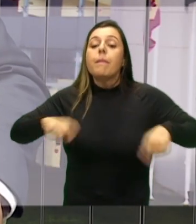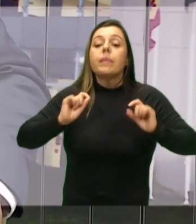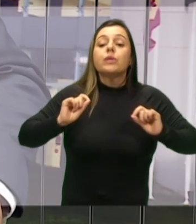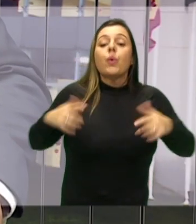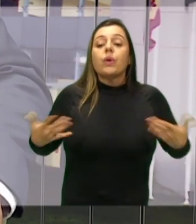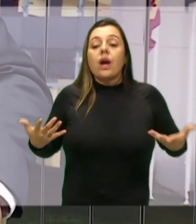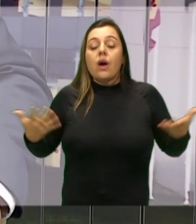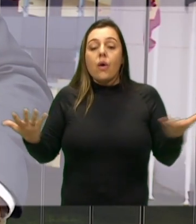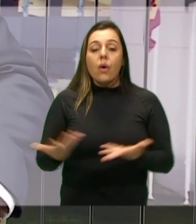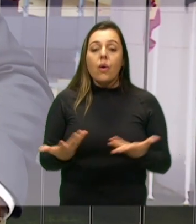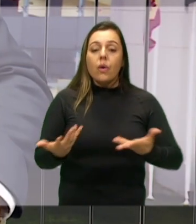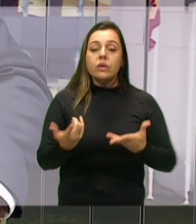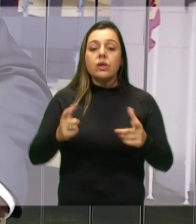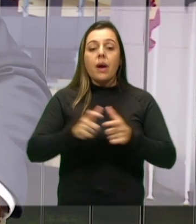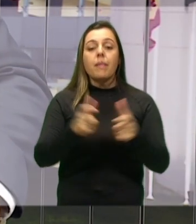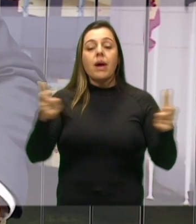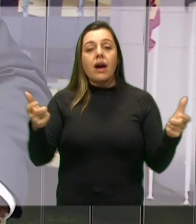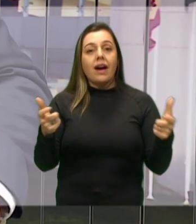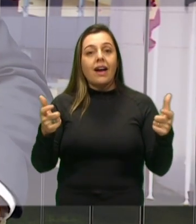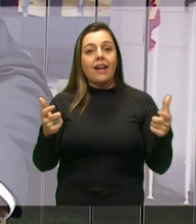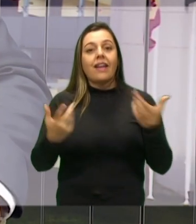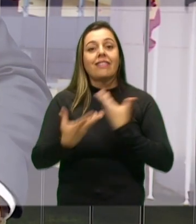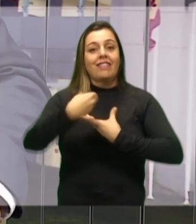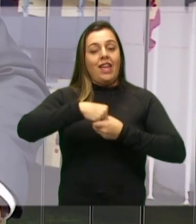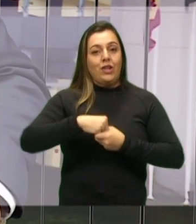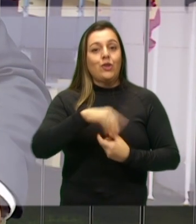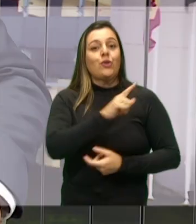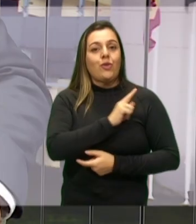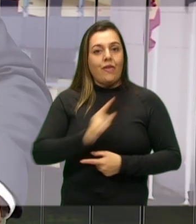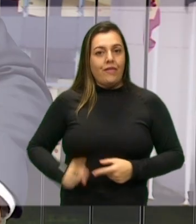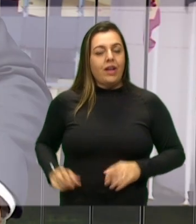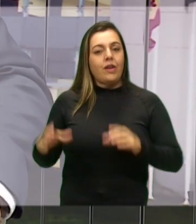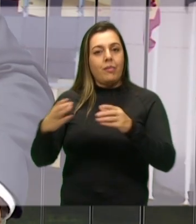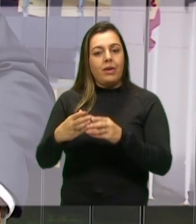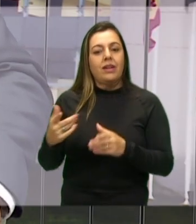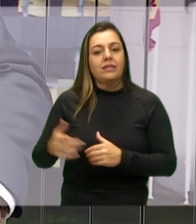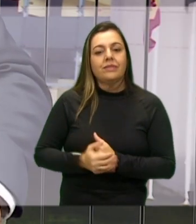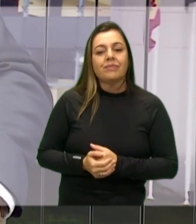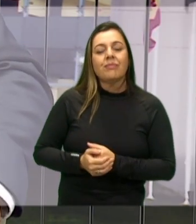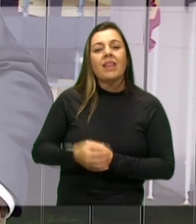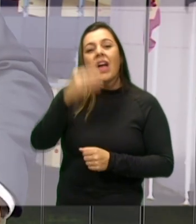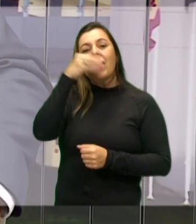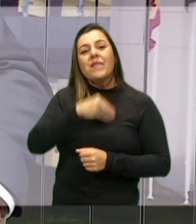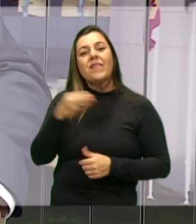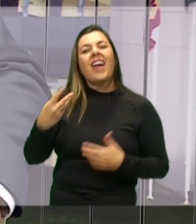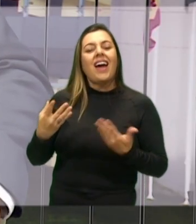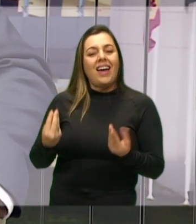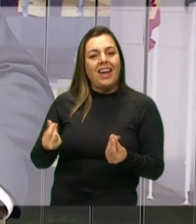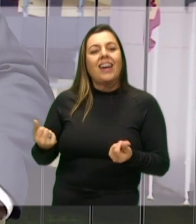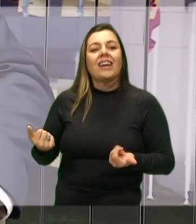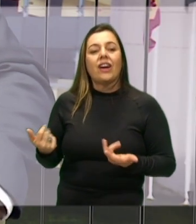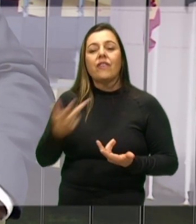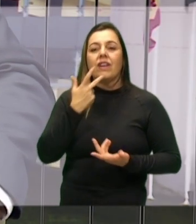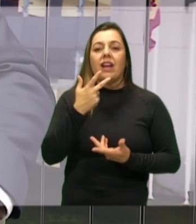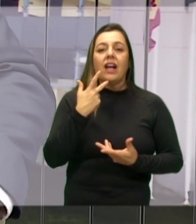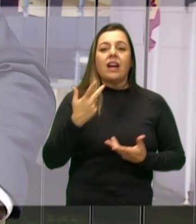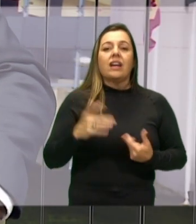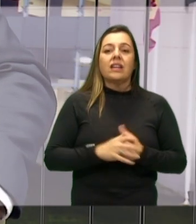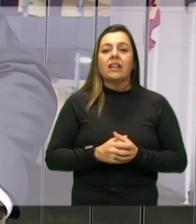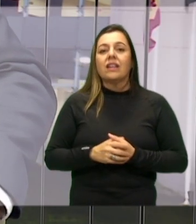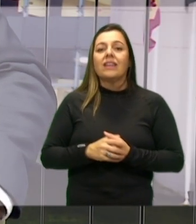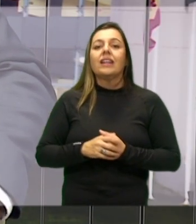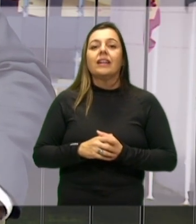estamos hoje numa casa que a grande maioria está dentro do governo. E isso acaba enfraquecendo um pouco. Quando eu digo enfraquecendo,